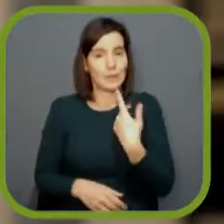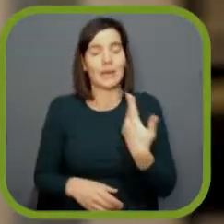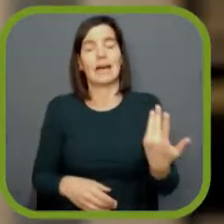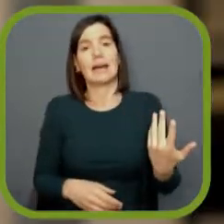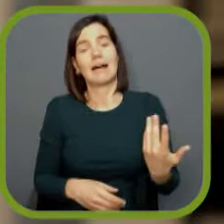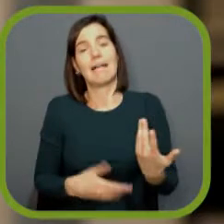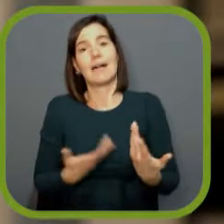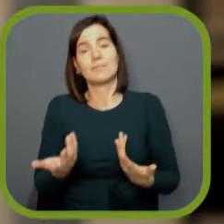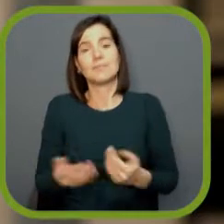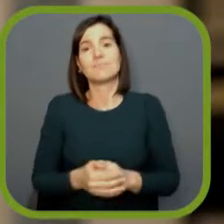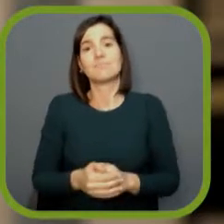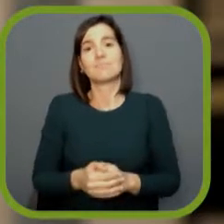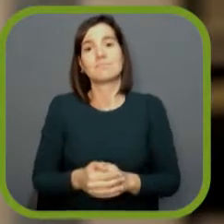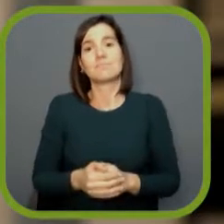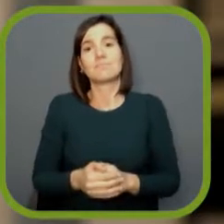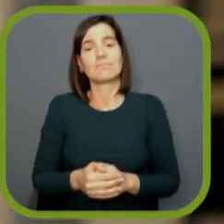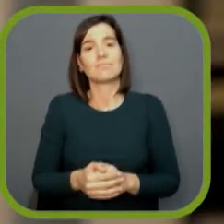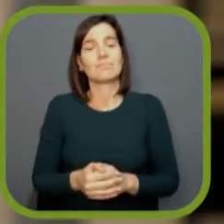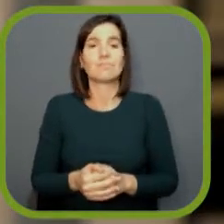Vários riscos.